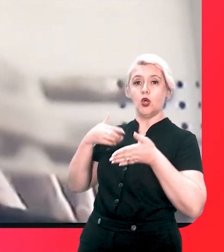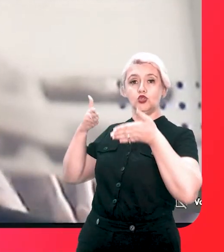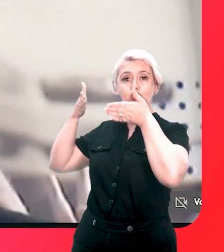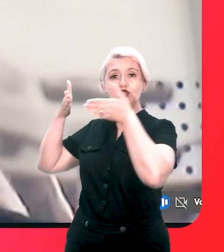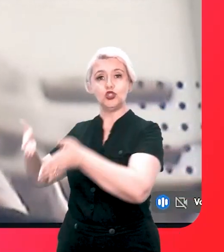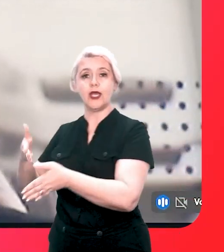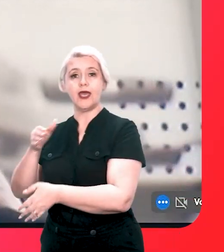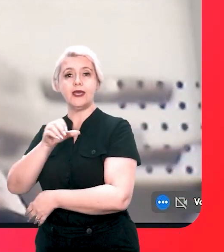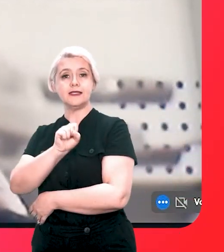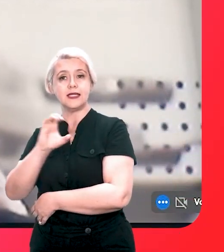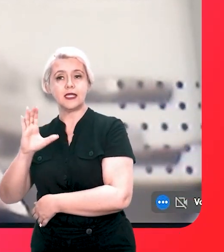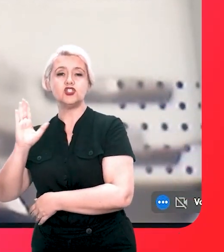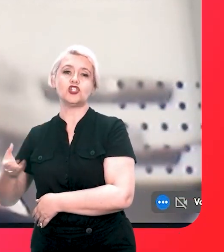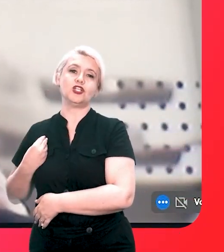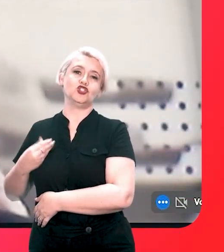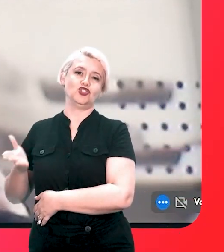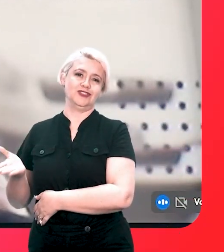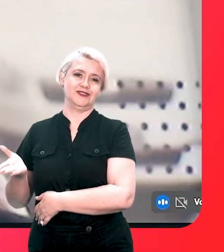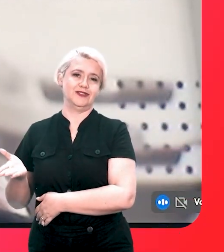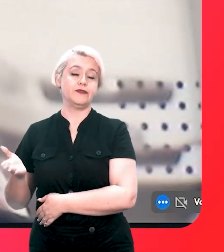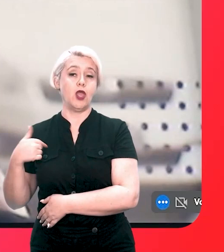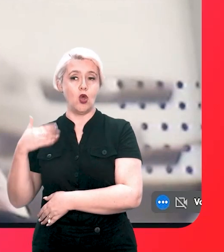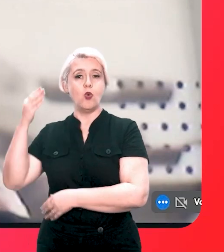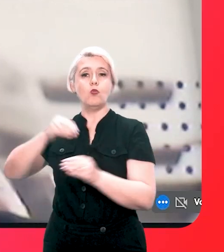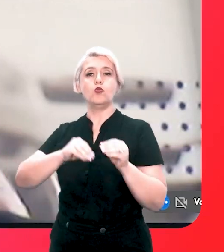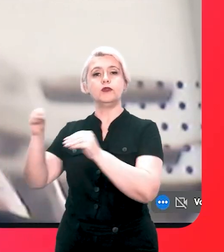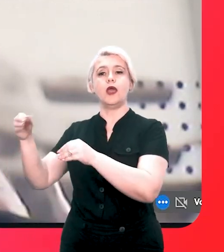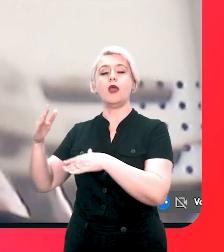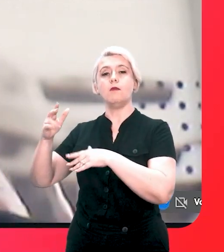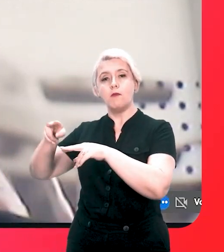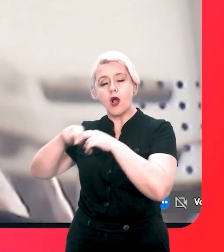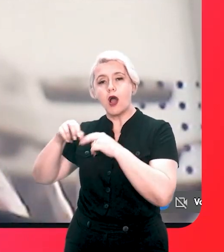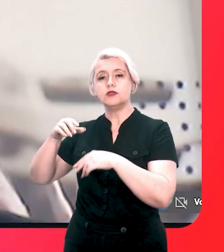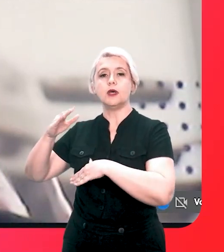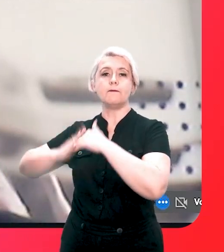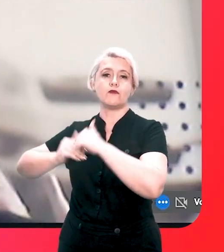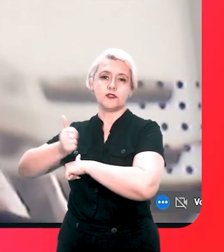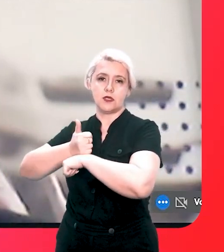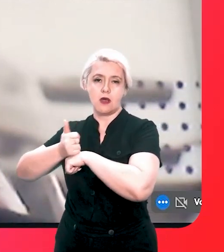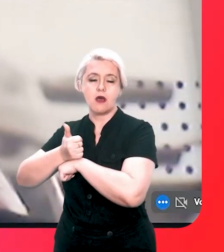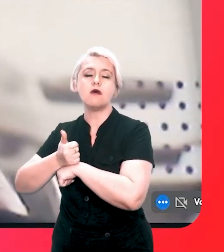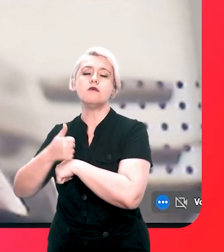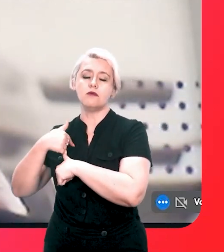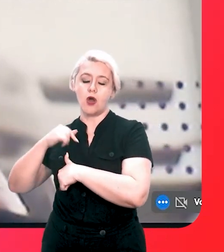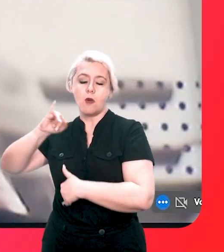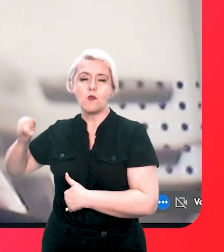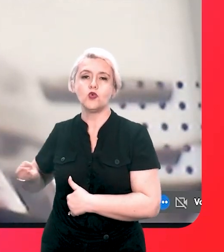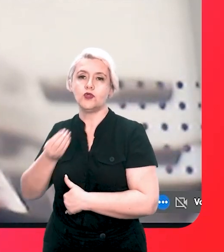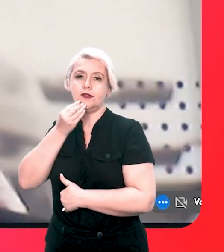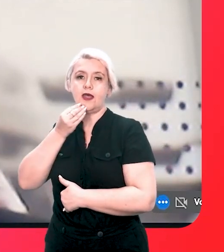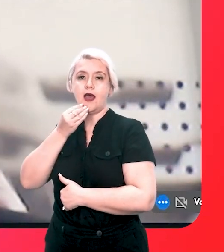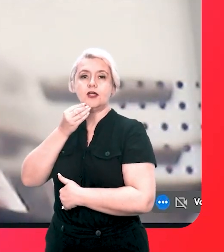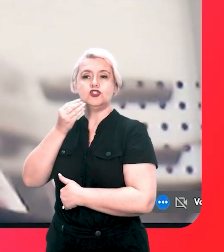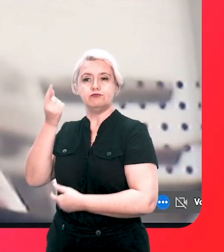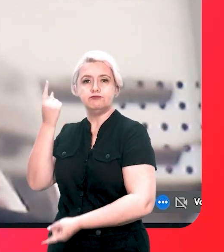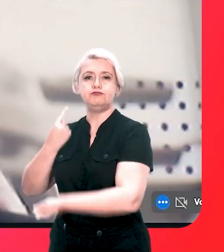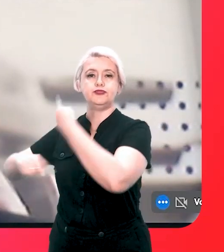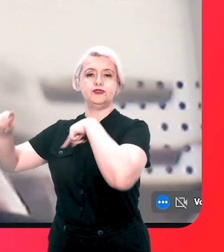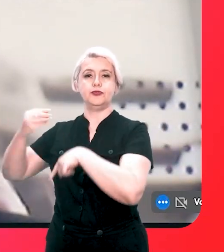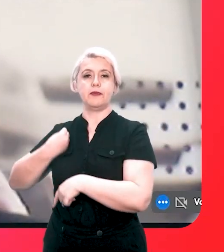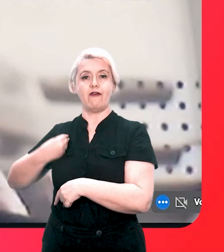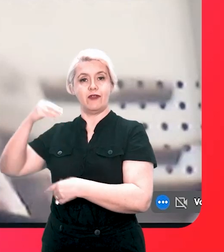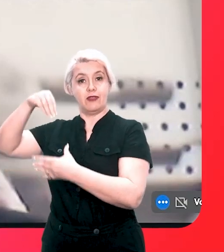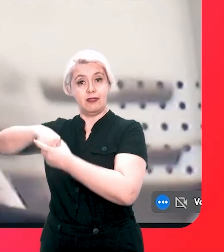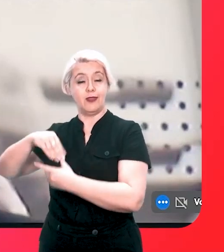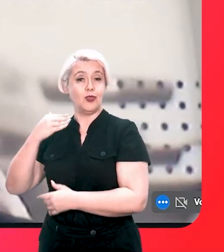existia. Não, foi profissional, foi uma oportunidade grande de crescimento dentro do banco,